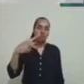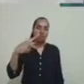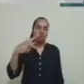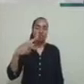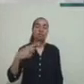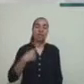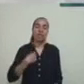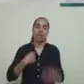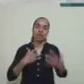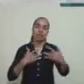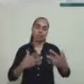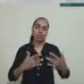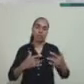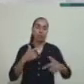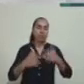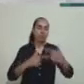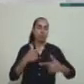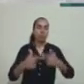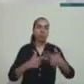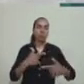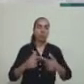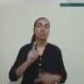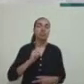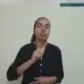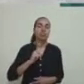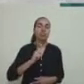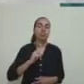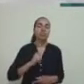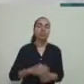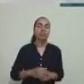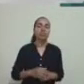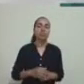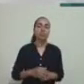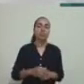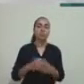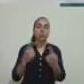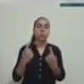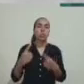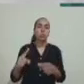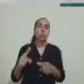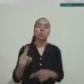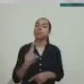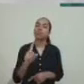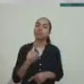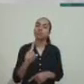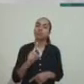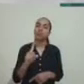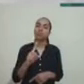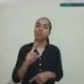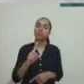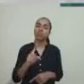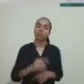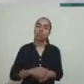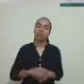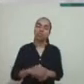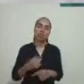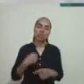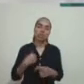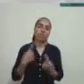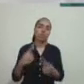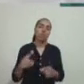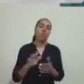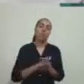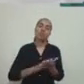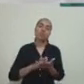servidor público federal que jamais poderia ir contra esse movimento. Sou contra a privatização da